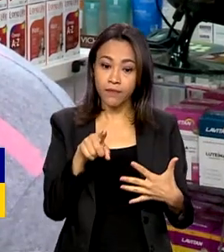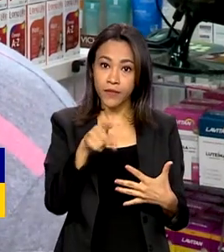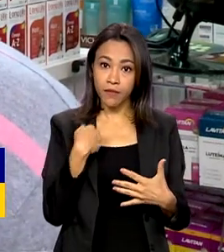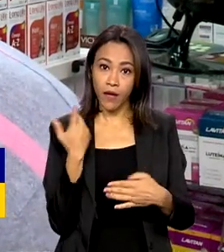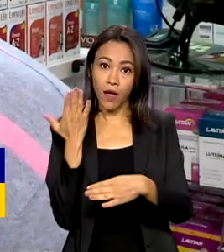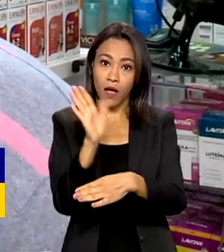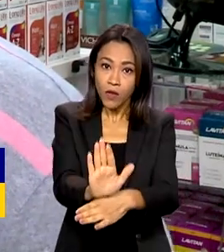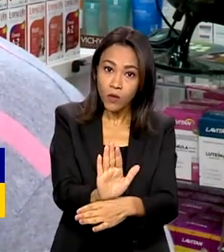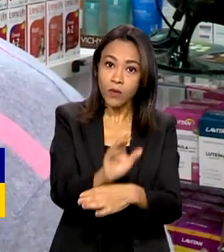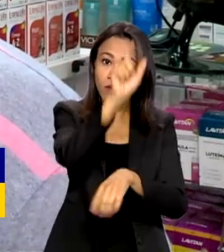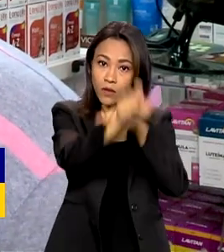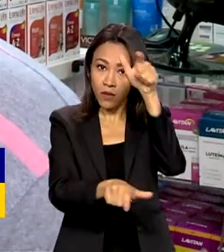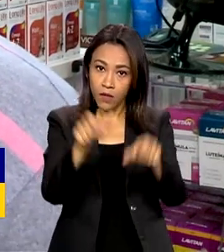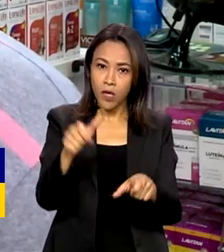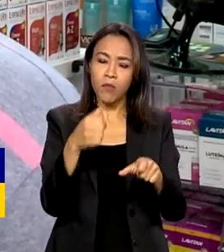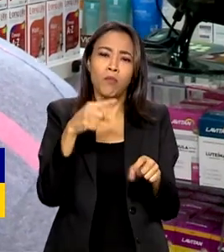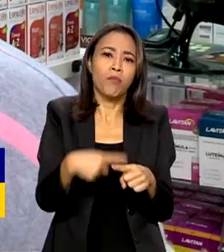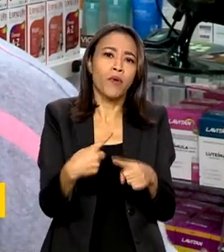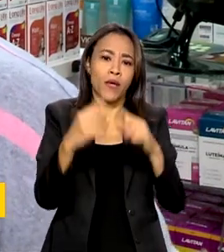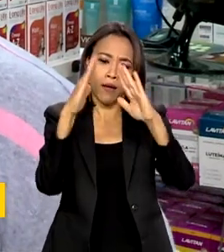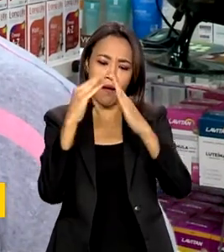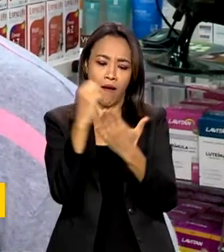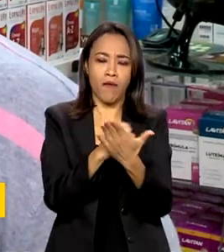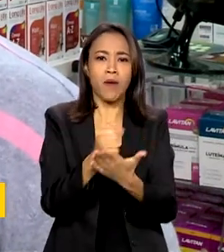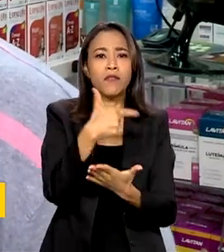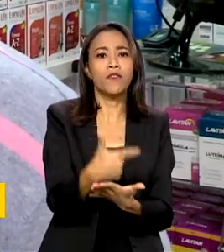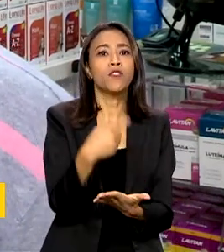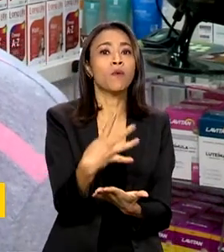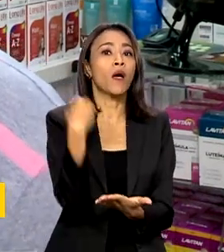inclusive as Drogaria que funciona 24 horas você vai poder fazer o exame 24 horas também